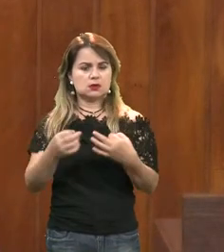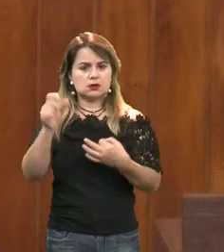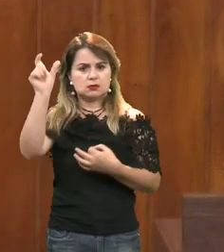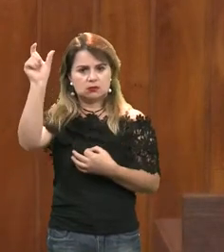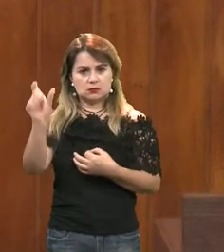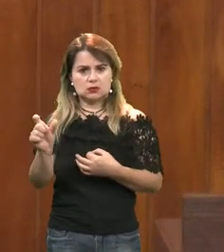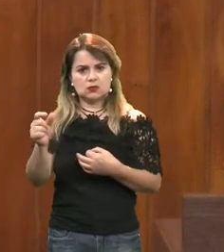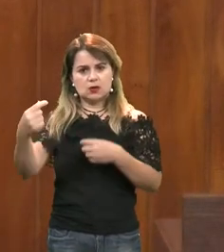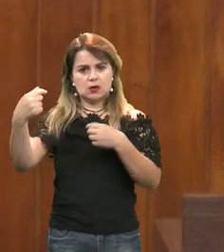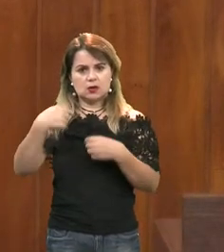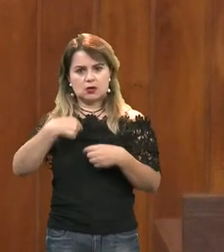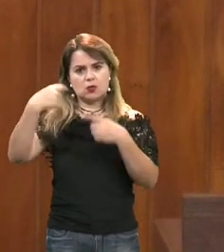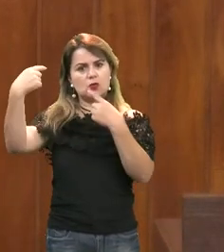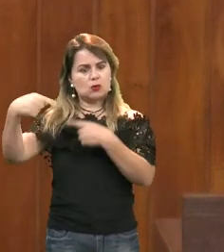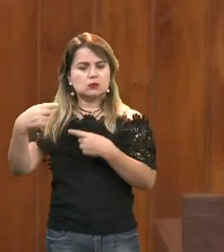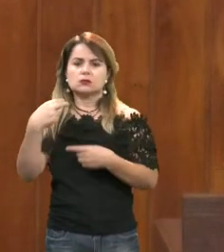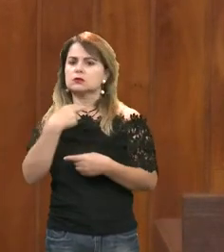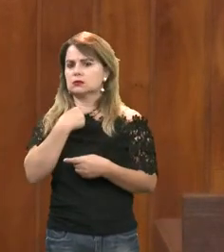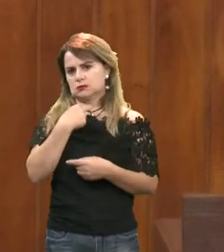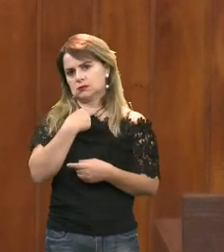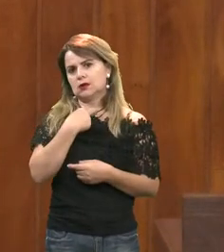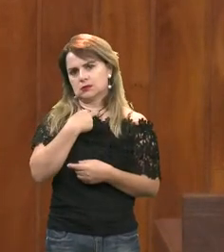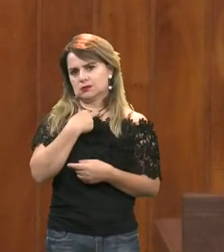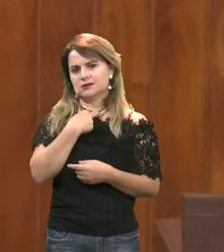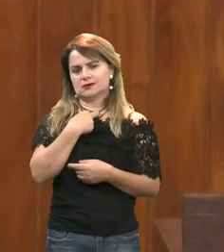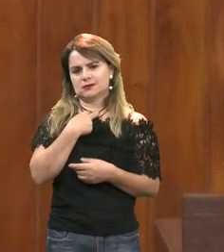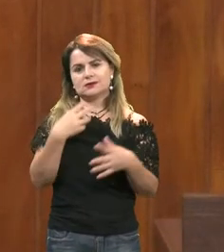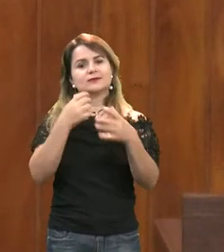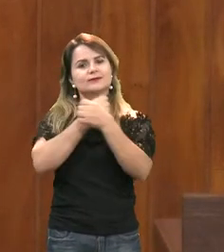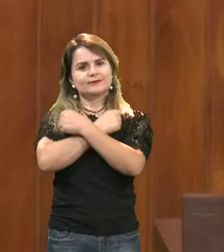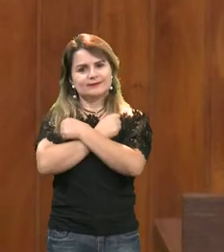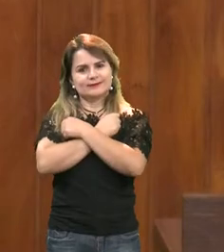Deus. Um abraço e obrigado.